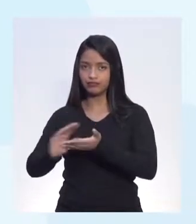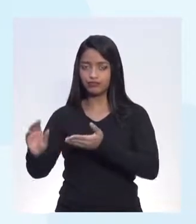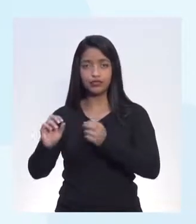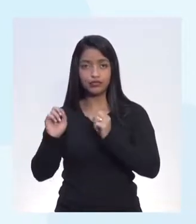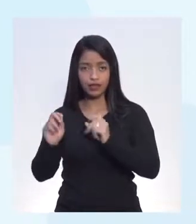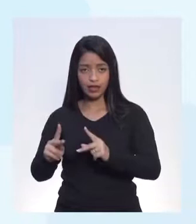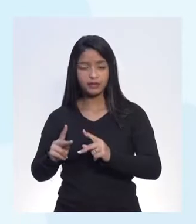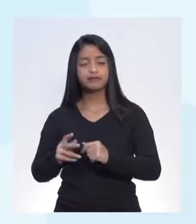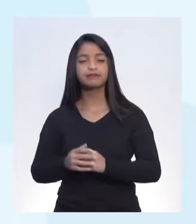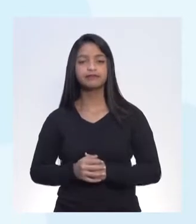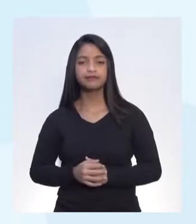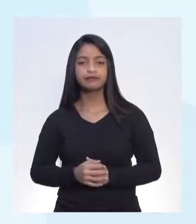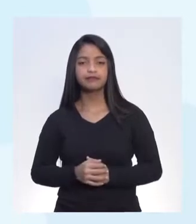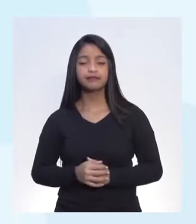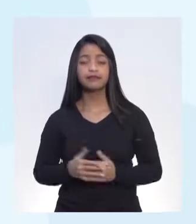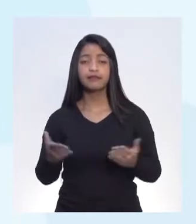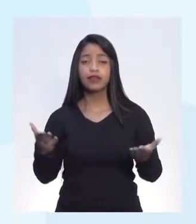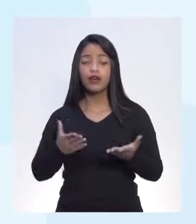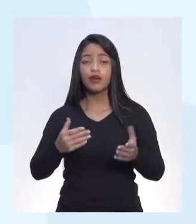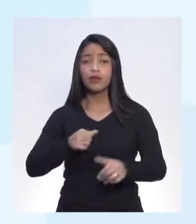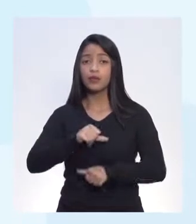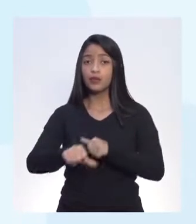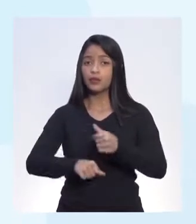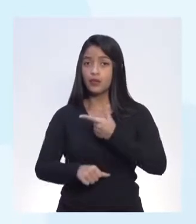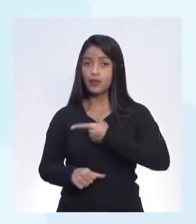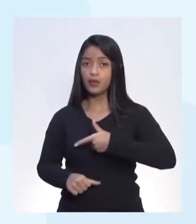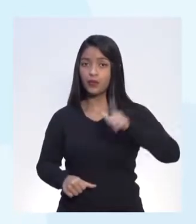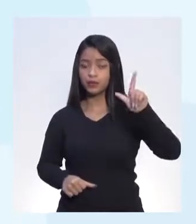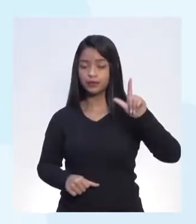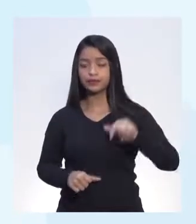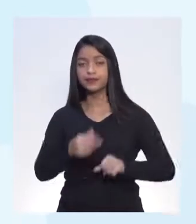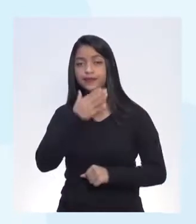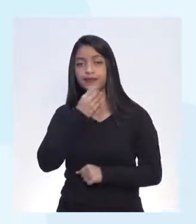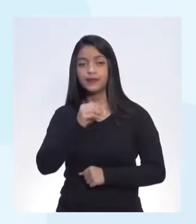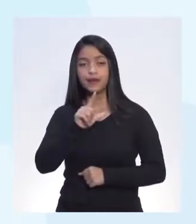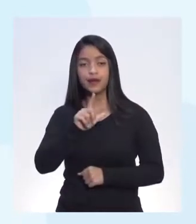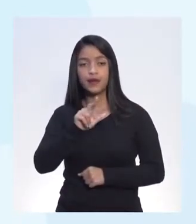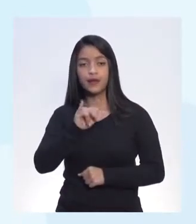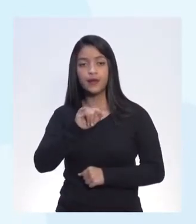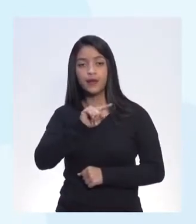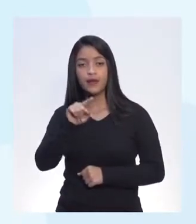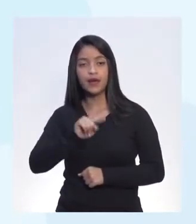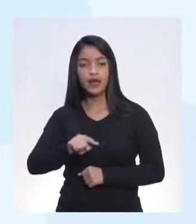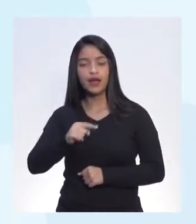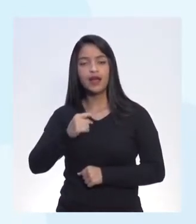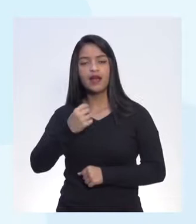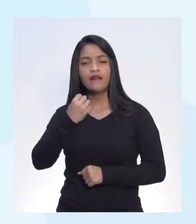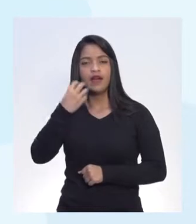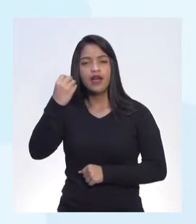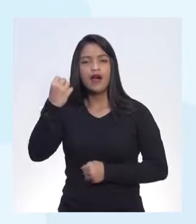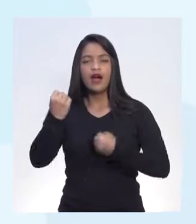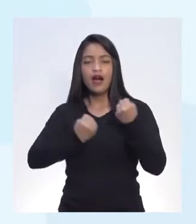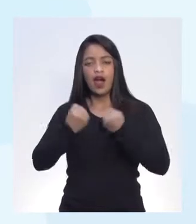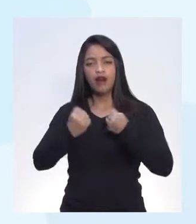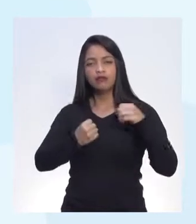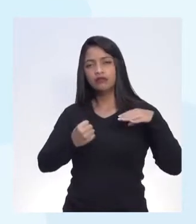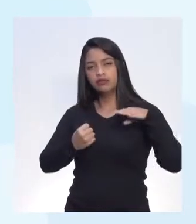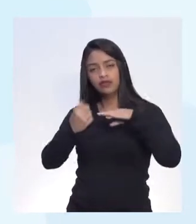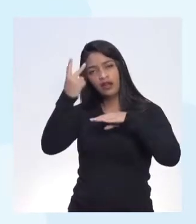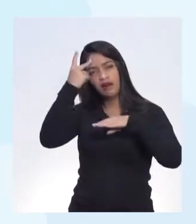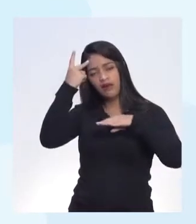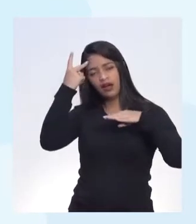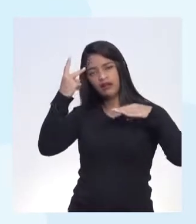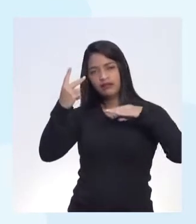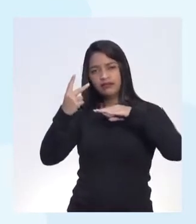Beleza. Próxima situação. O Luiz, ele realizou uma viagem de automóvel partindo de São Paulo para a cidade de Goiânia, tudo